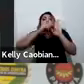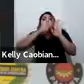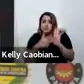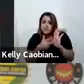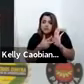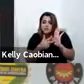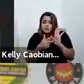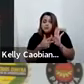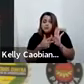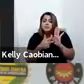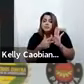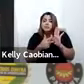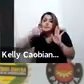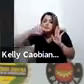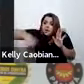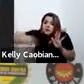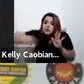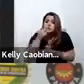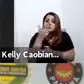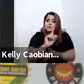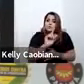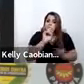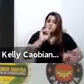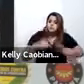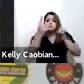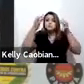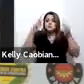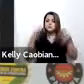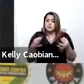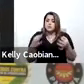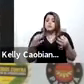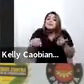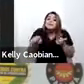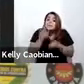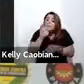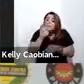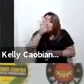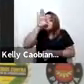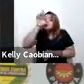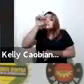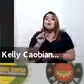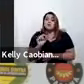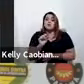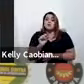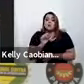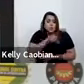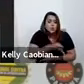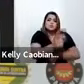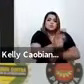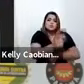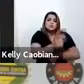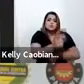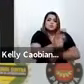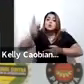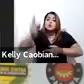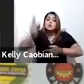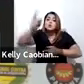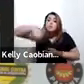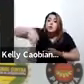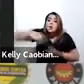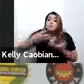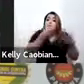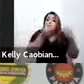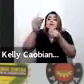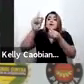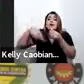trabalhadores. Além da manutenção, né, do que eles já tinham, porque o que estava em jogo era perder o direito que eles já tinham, né, e ficar sem nada.